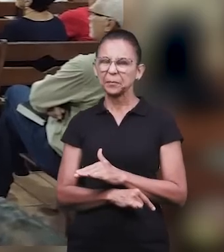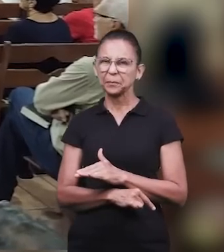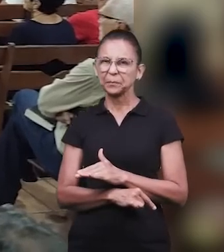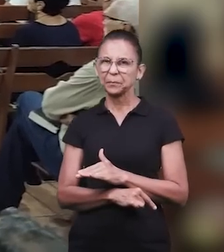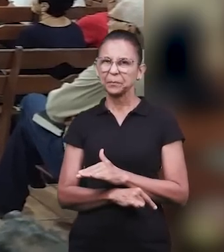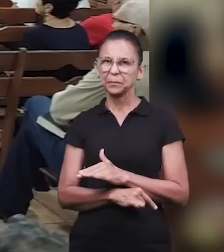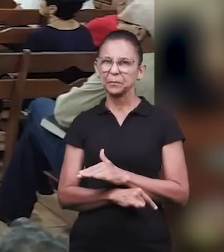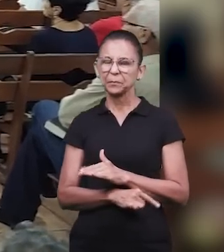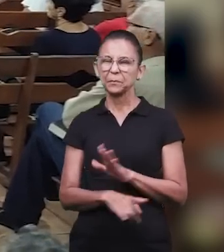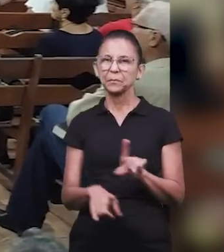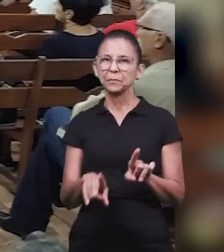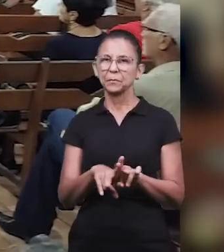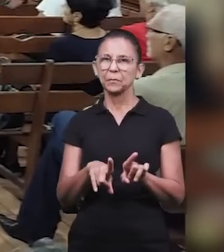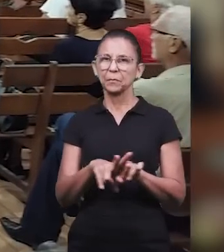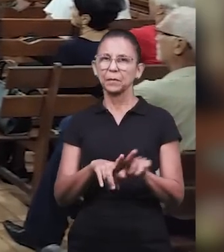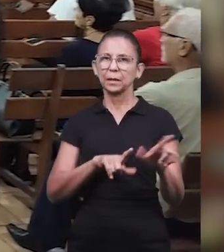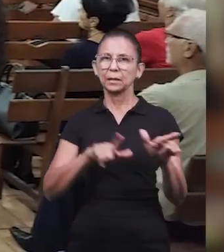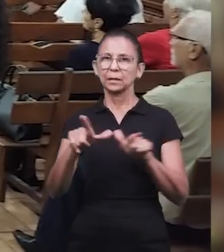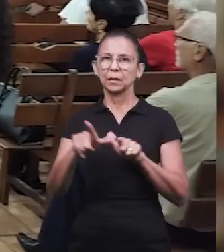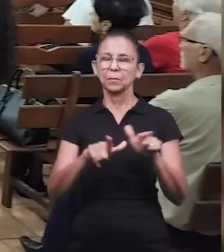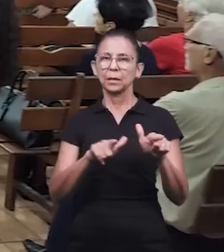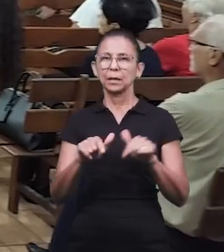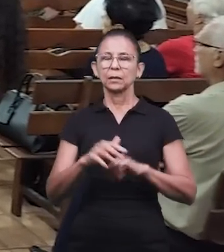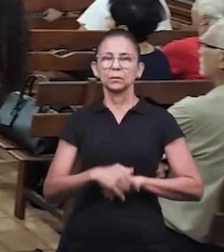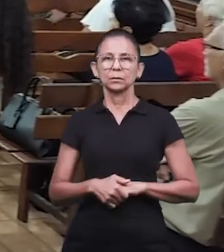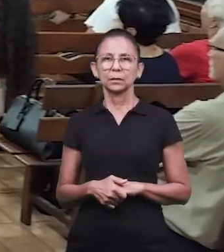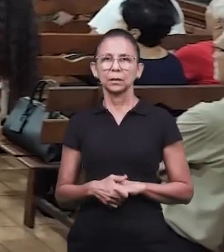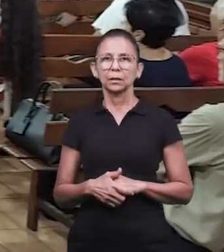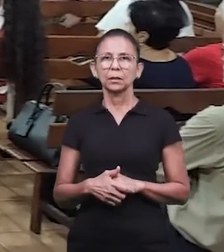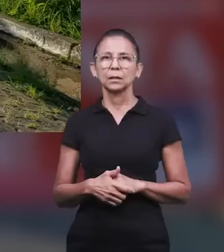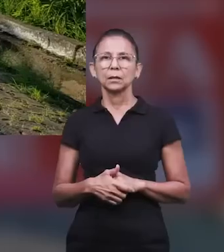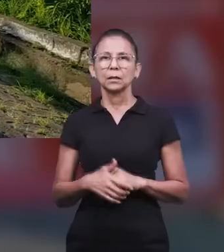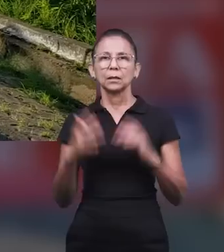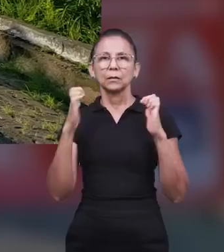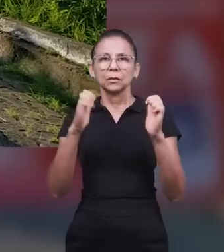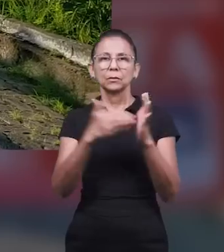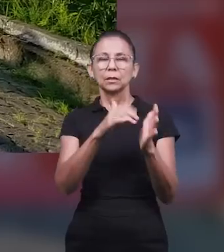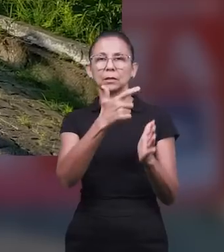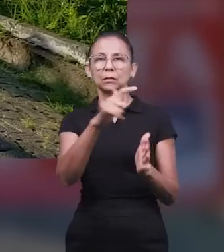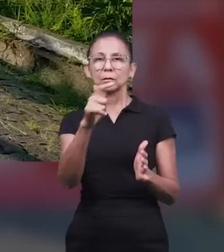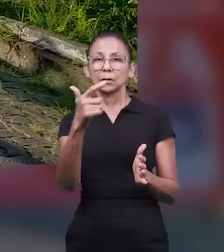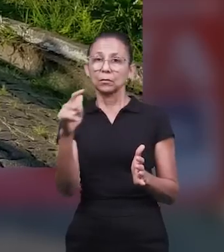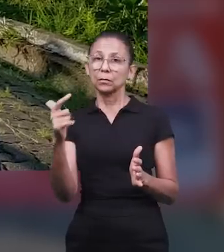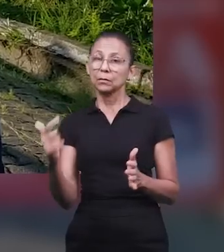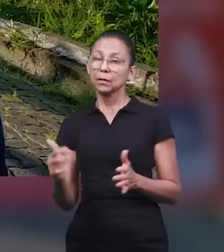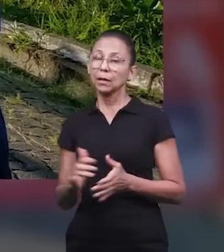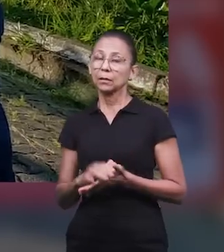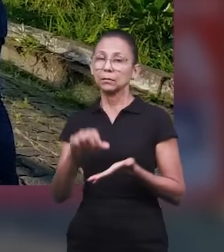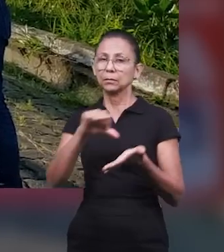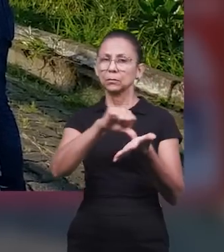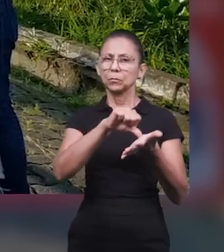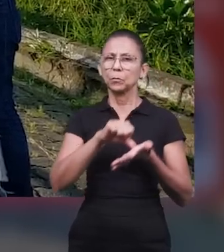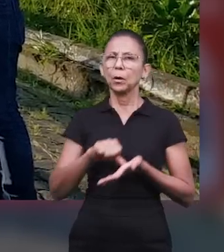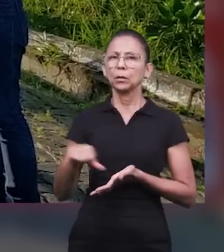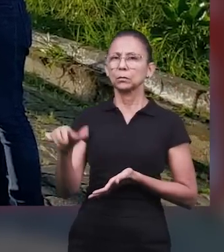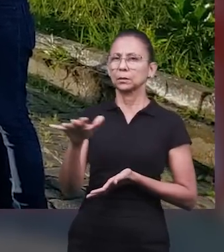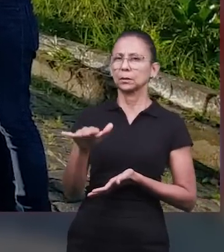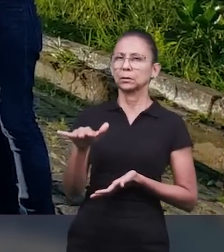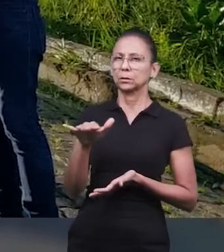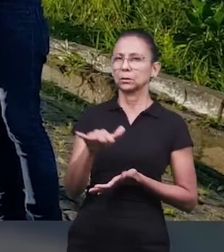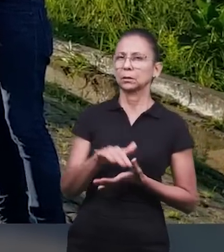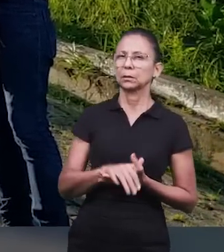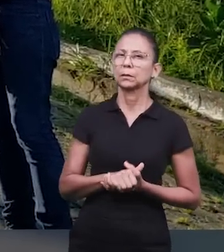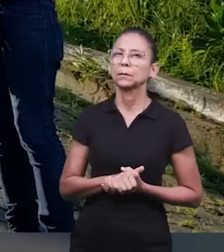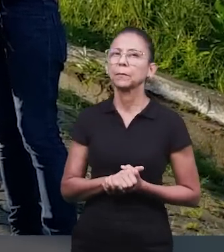forma, tivemos os trabalhos do Evangelho Sem Fronteiras do Polo Estamparia na Igreja do São Vicente. O preparo